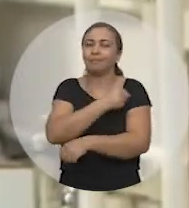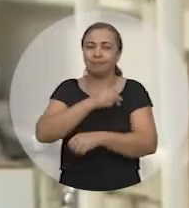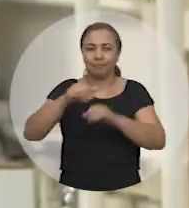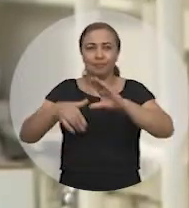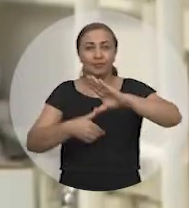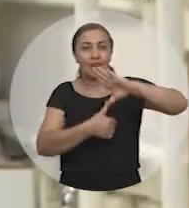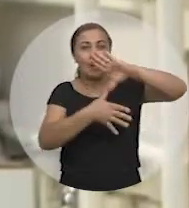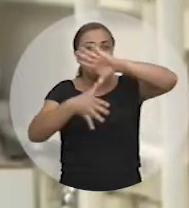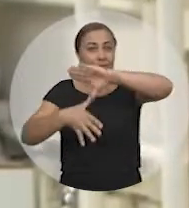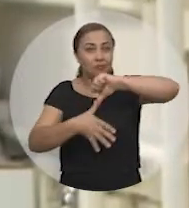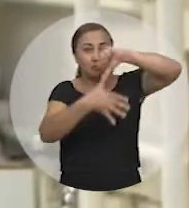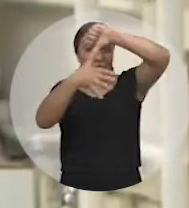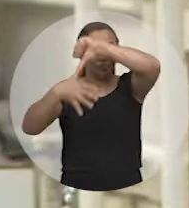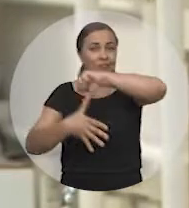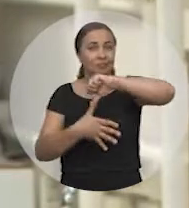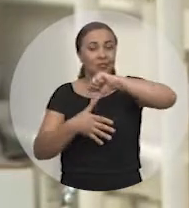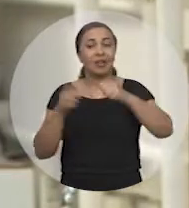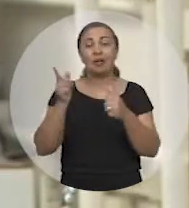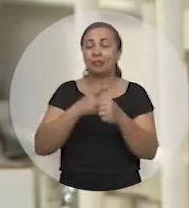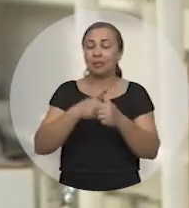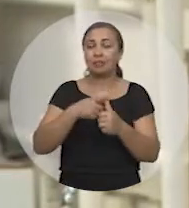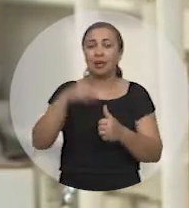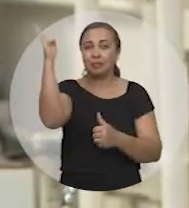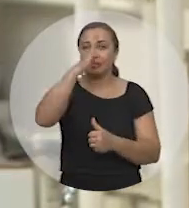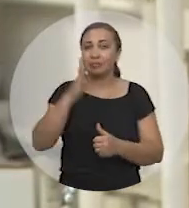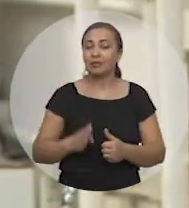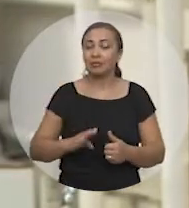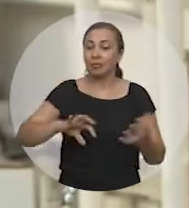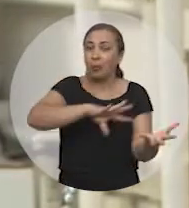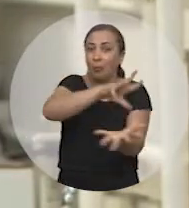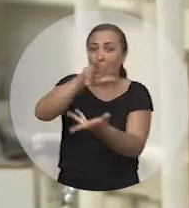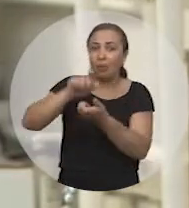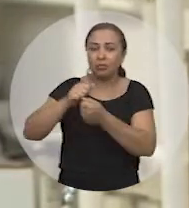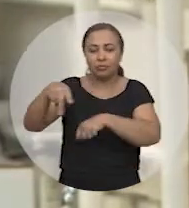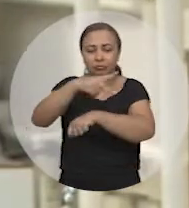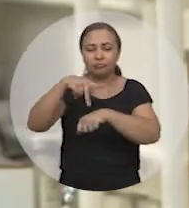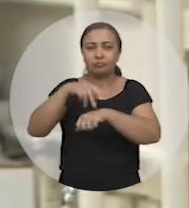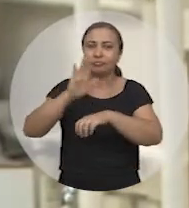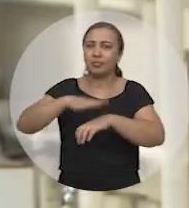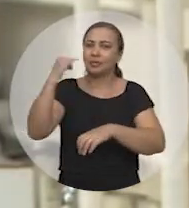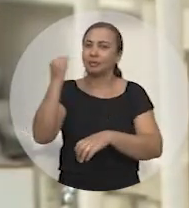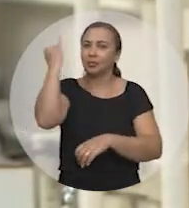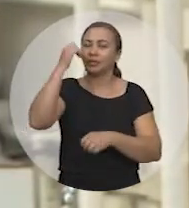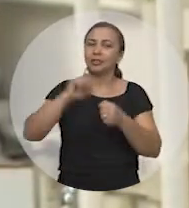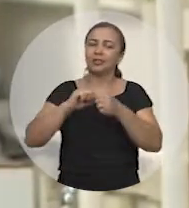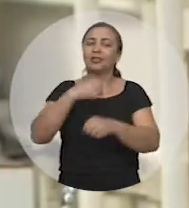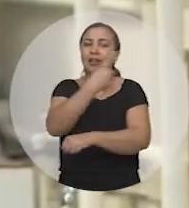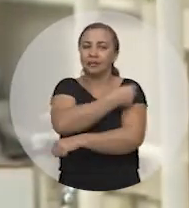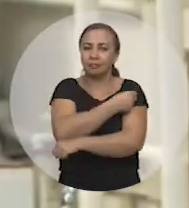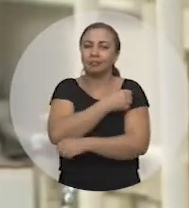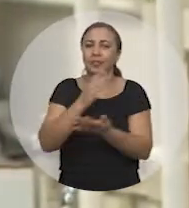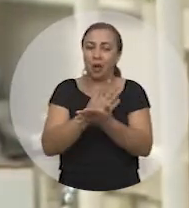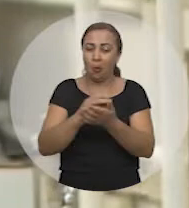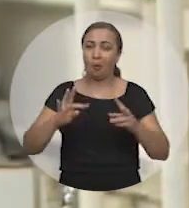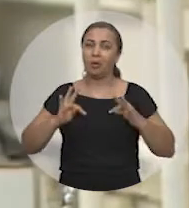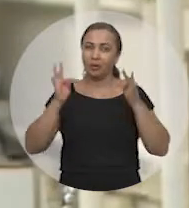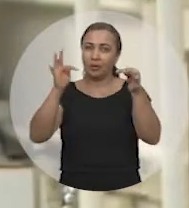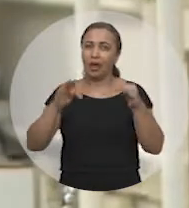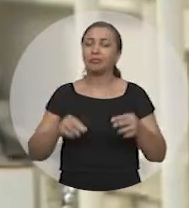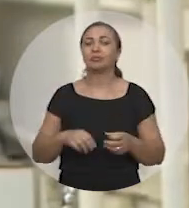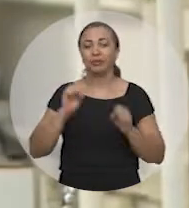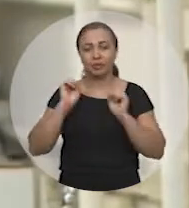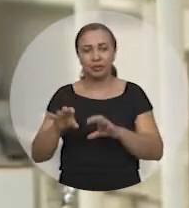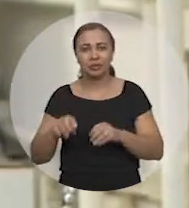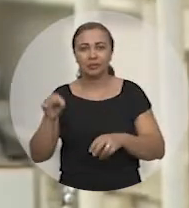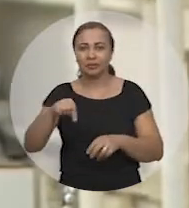vacinas da América Latina e é país de primeiro mundo na produção de vacinas algumas algumas técnicas que a gente desenvolve aqui